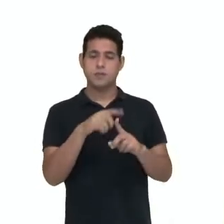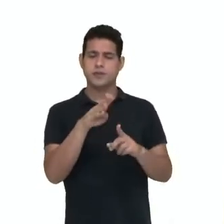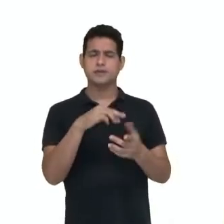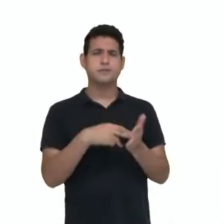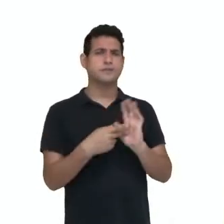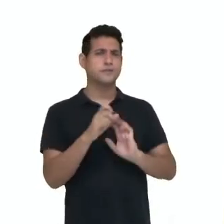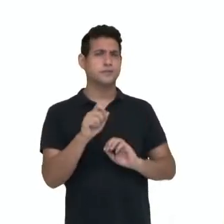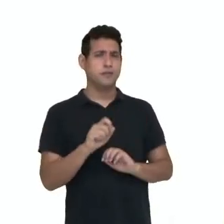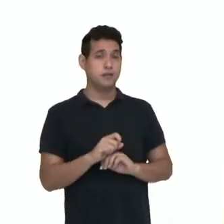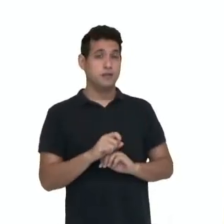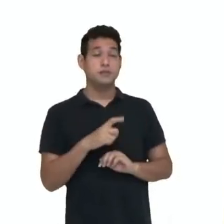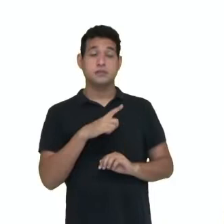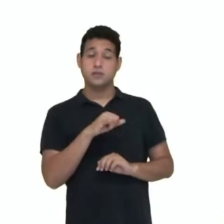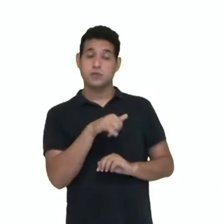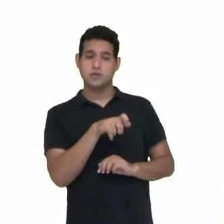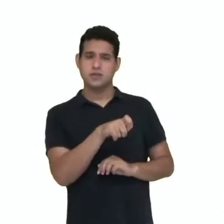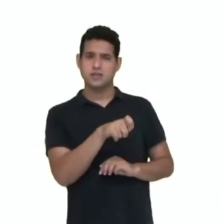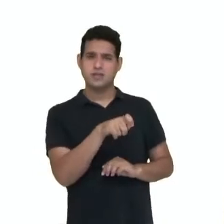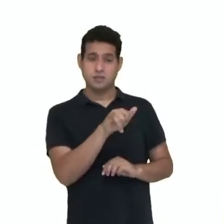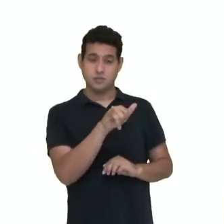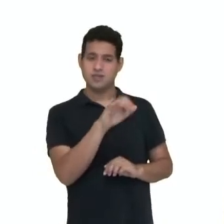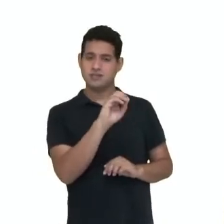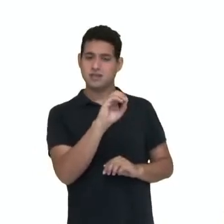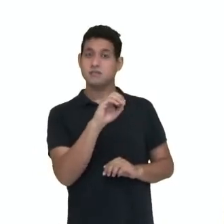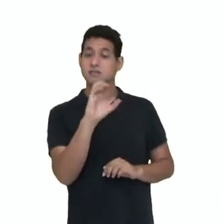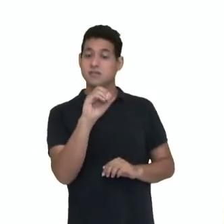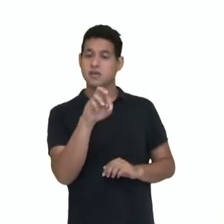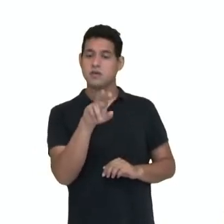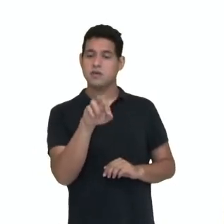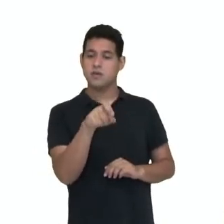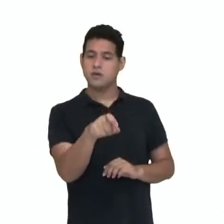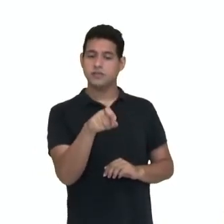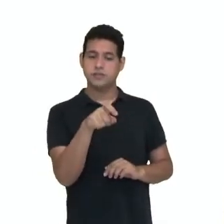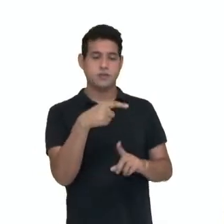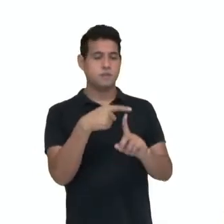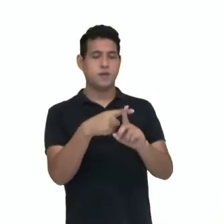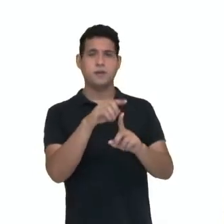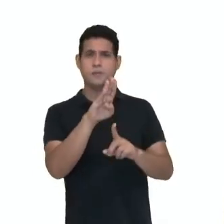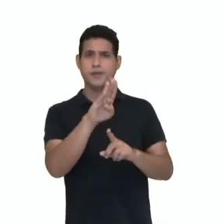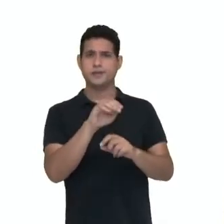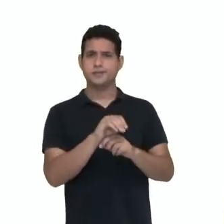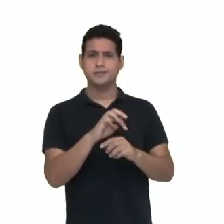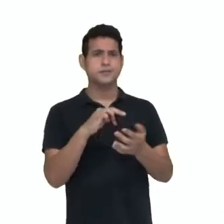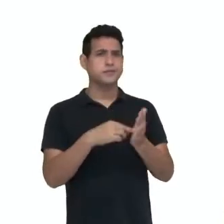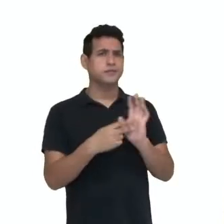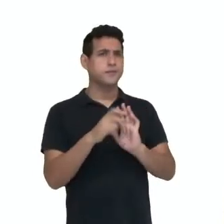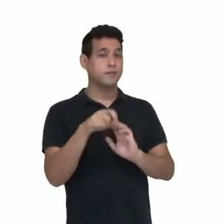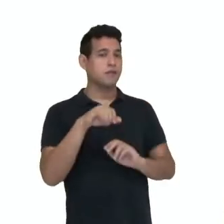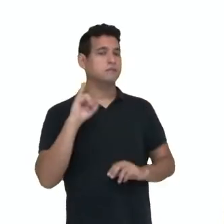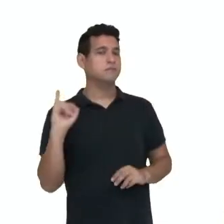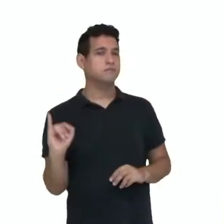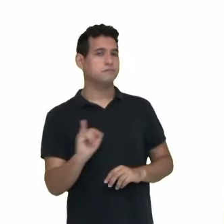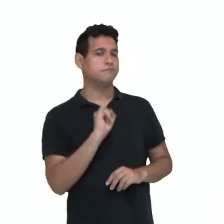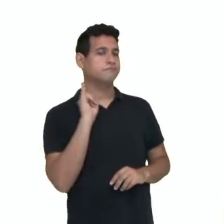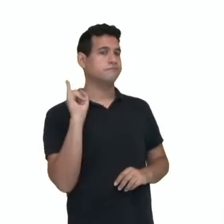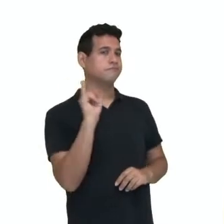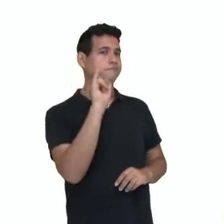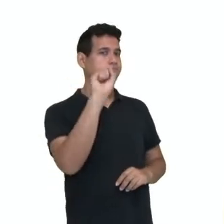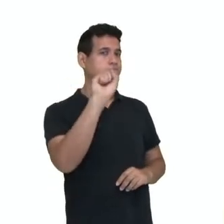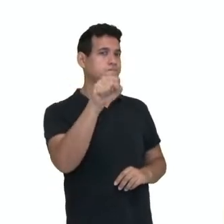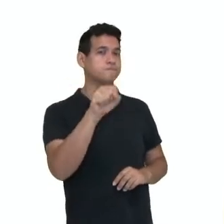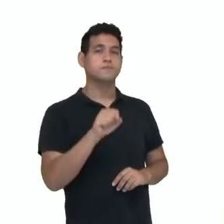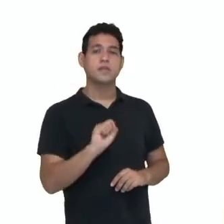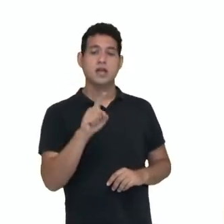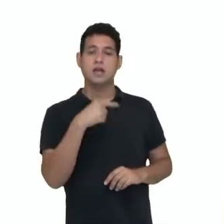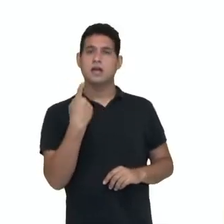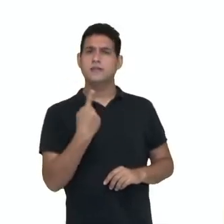teremos, se o y é 0, 0 igual a x mais b. Então, isso é bem importante, tá bom?